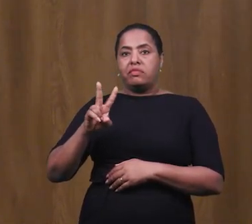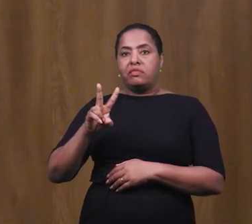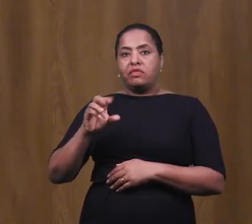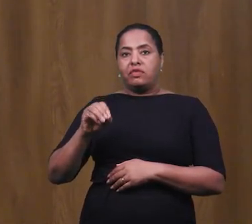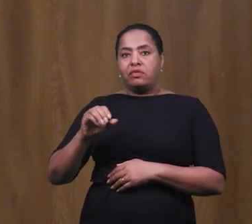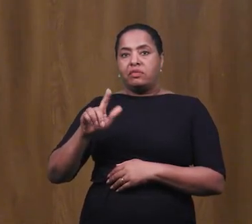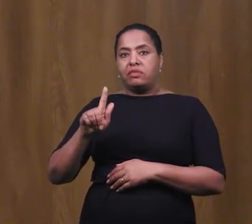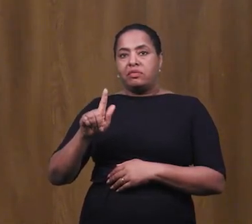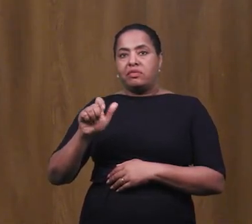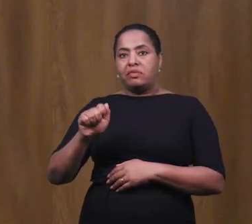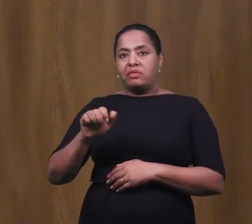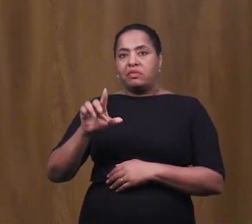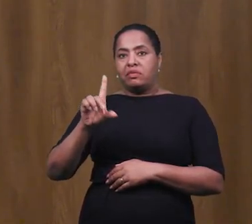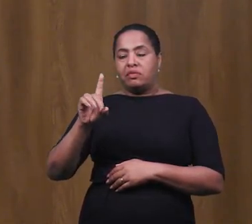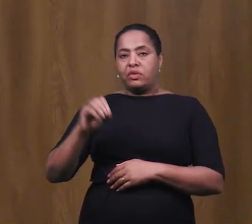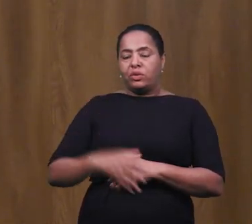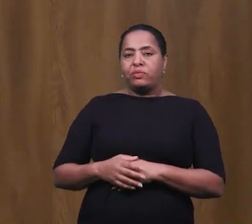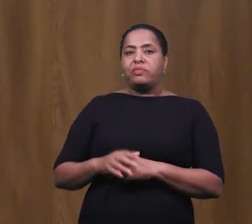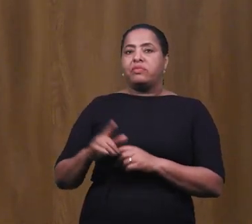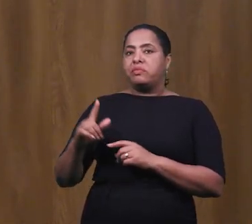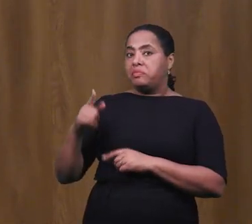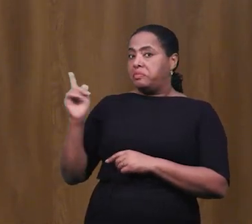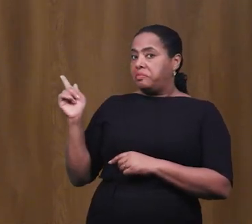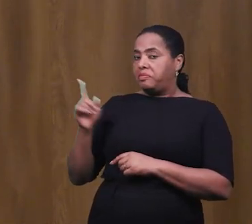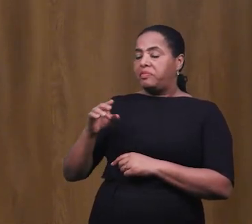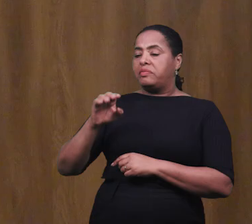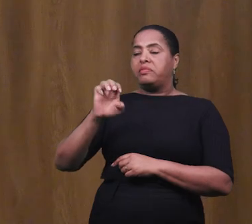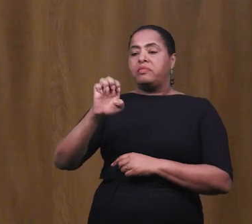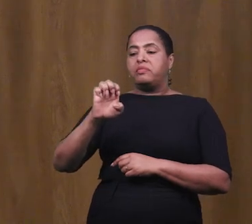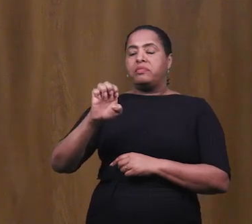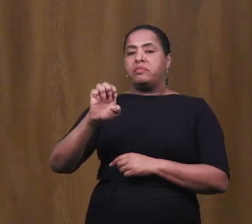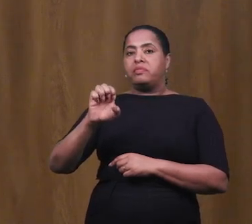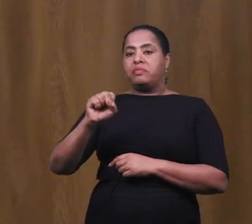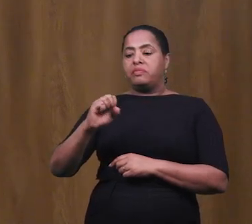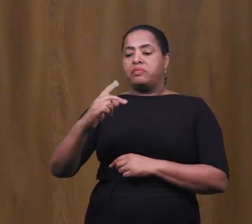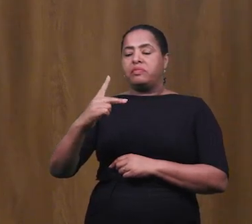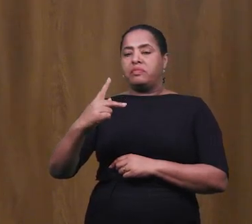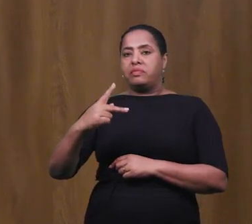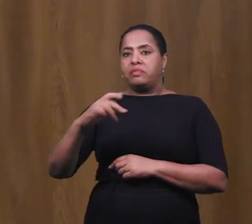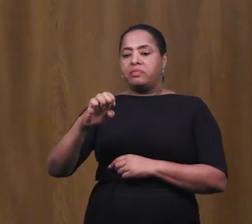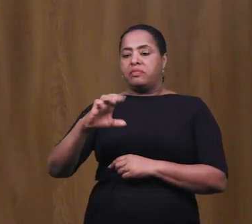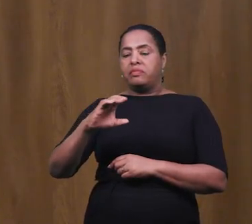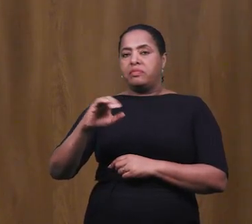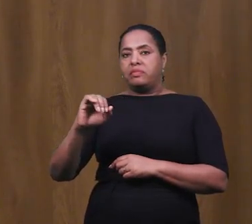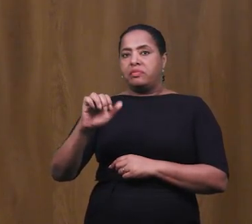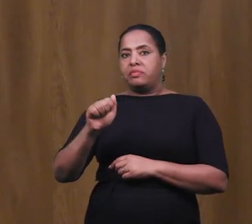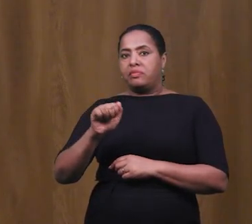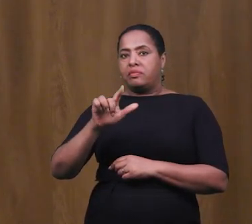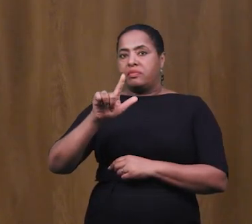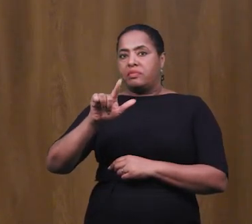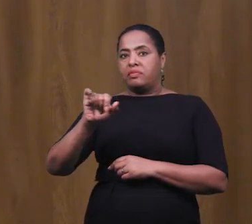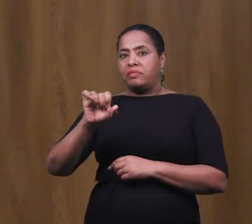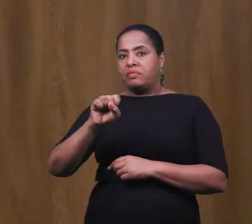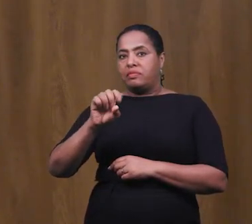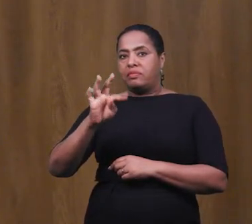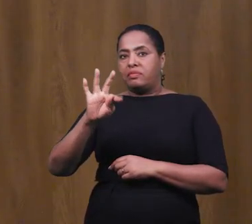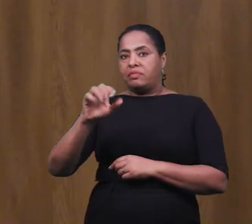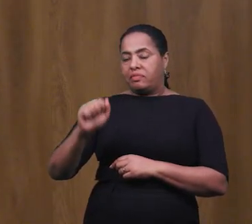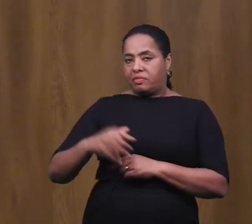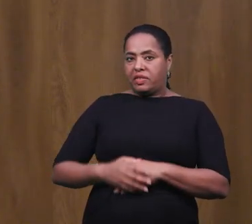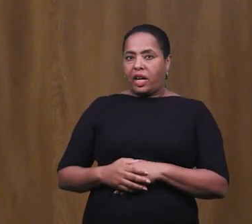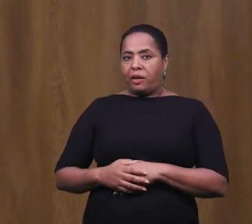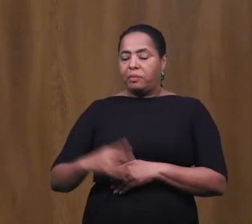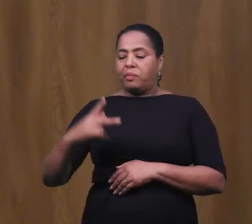advogado, um especialista, um profissional. Olha o sinal de profissional. Para que nós consigamos, olha o